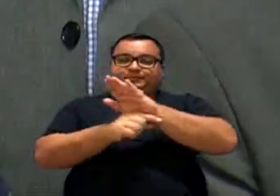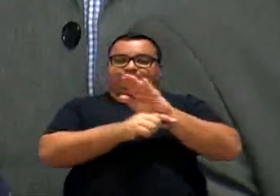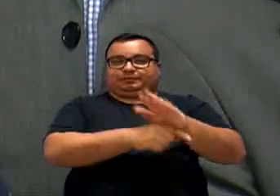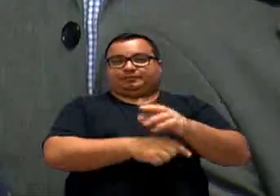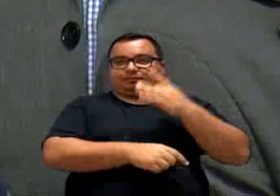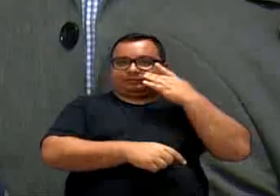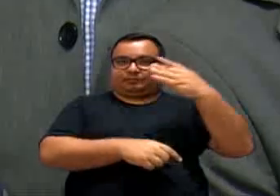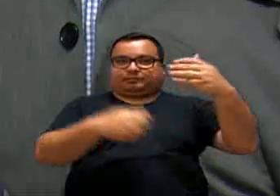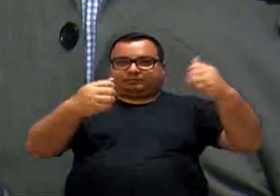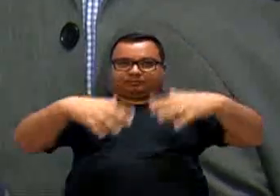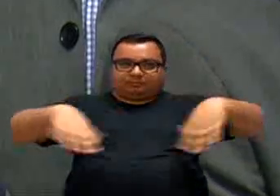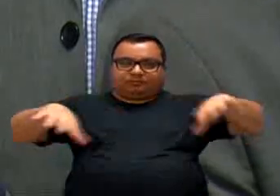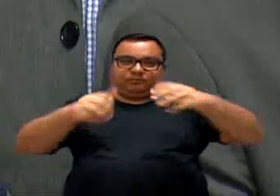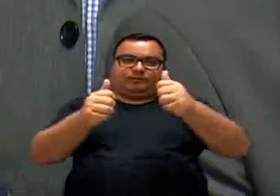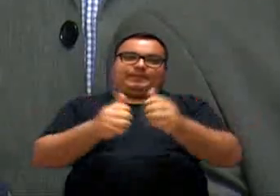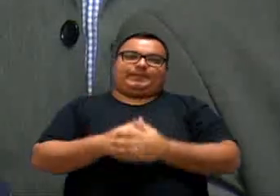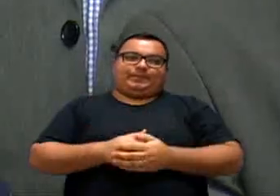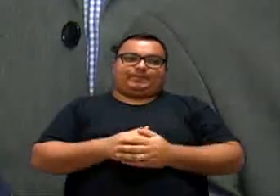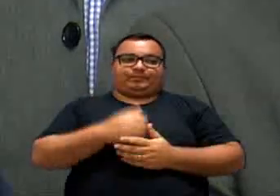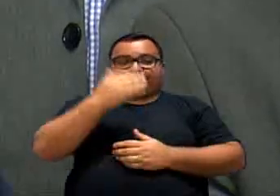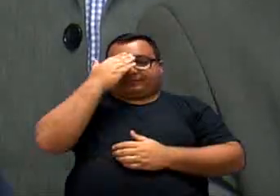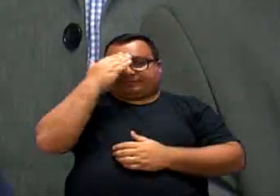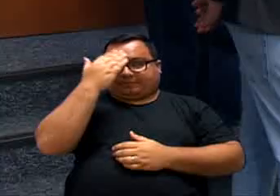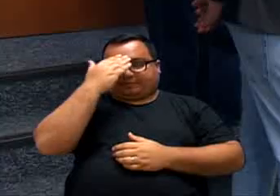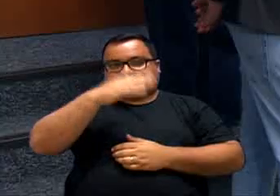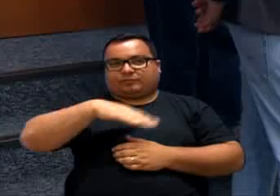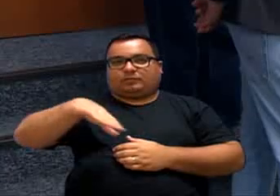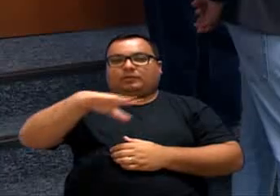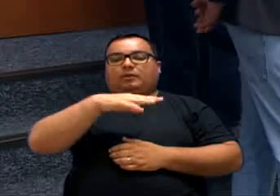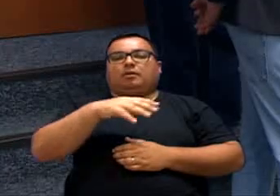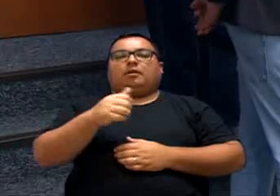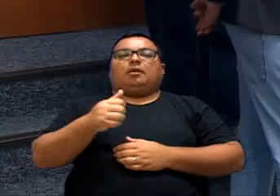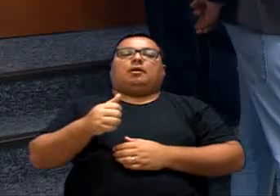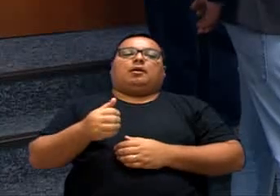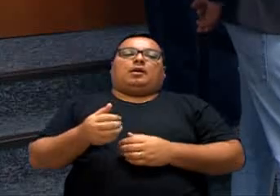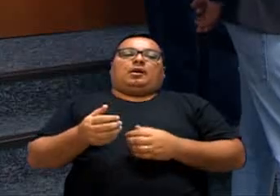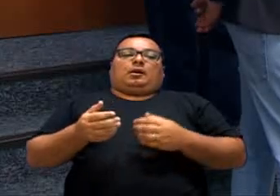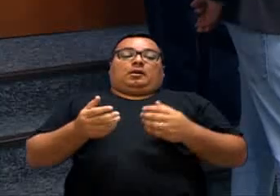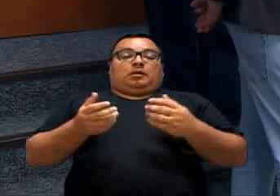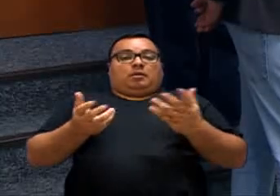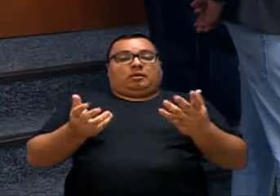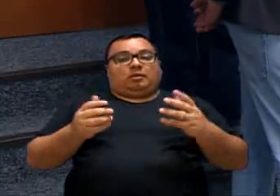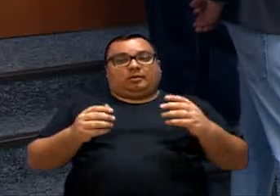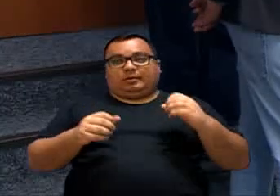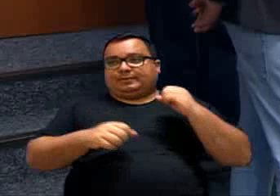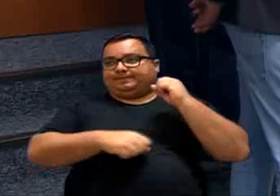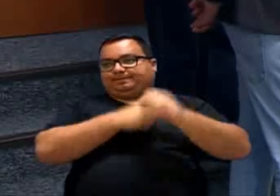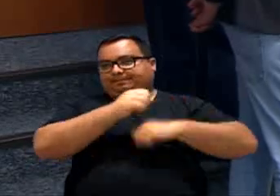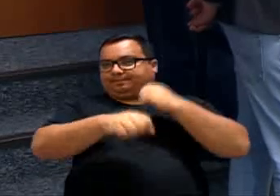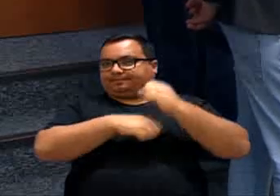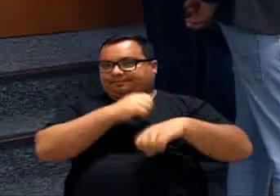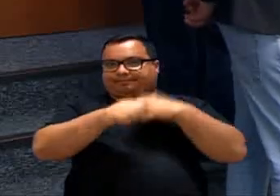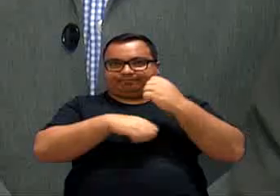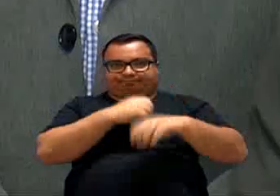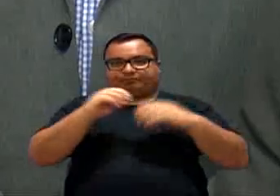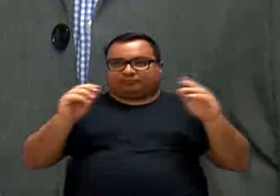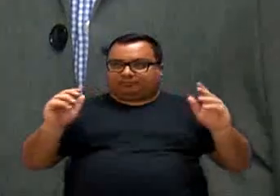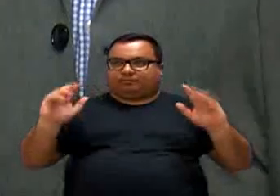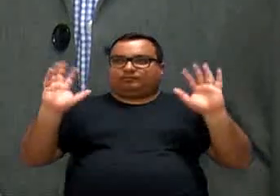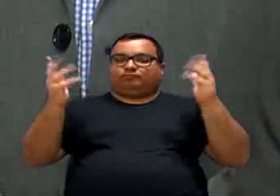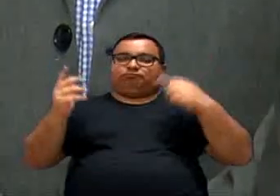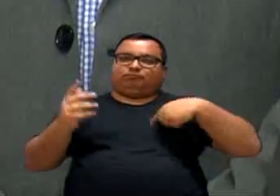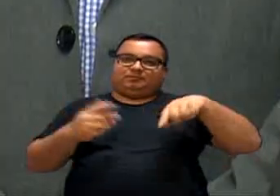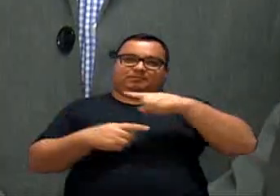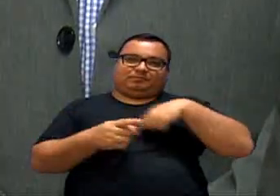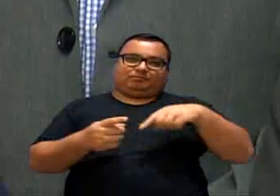e junto com vocês. Obrigado, gente, mais uma vez. Espero poder comemorar muitas outras vezes com vocês, estando aqui